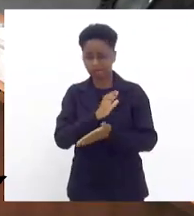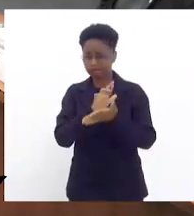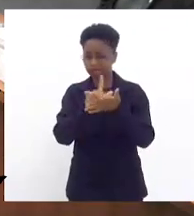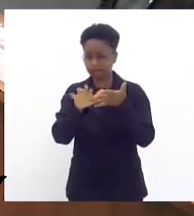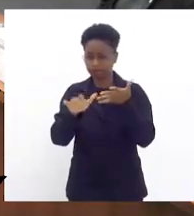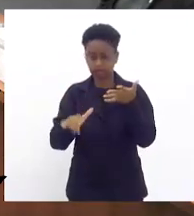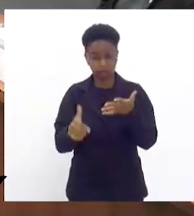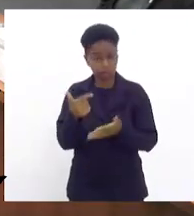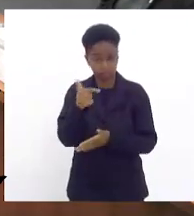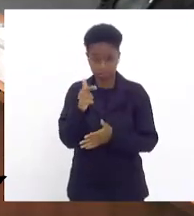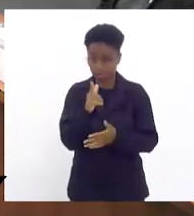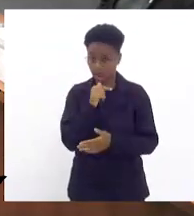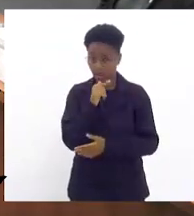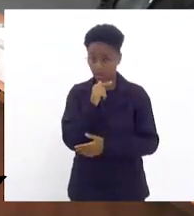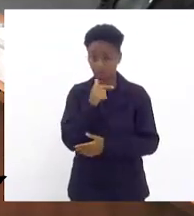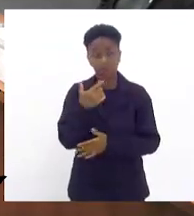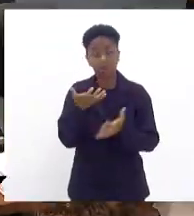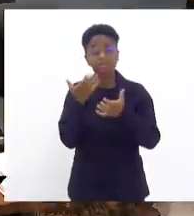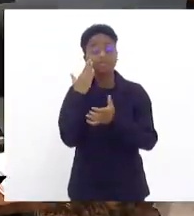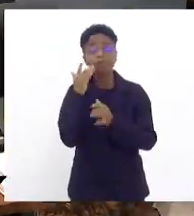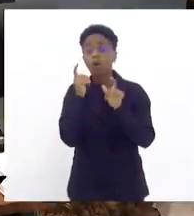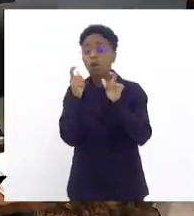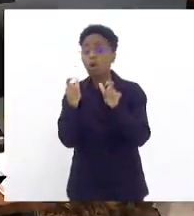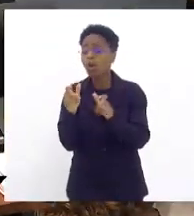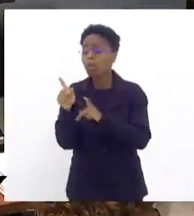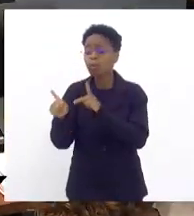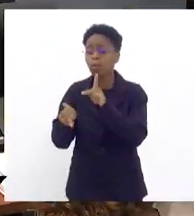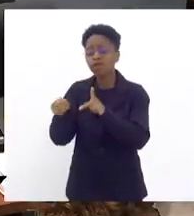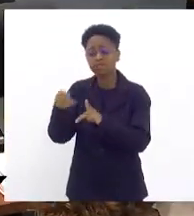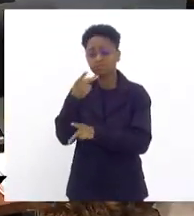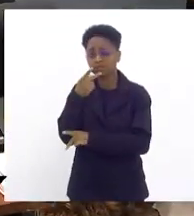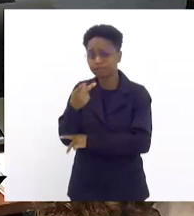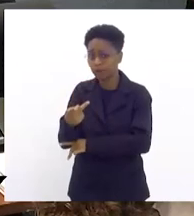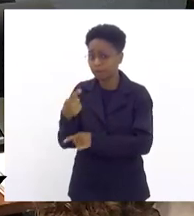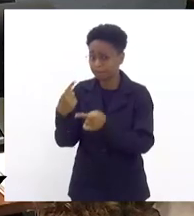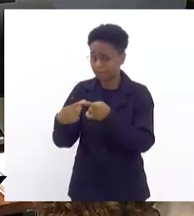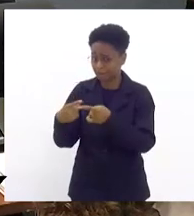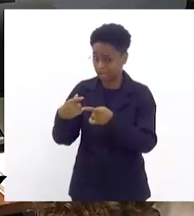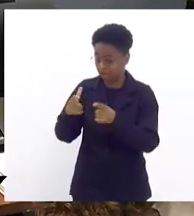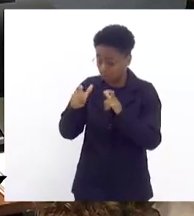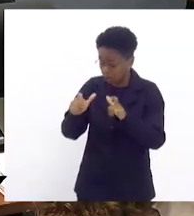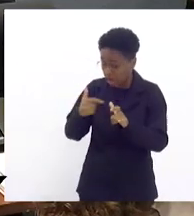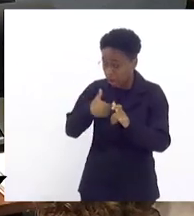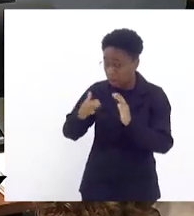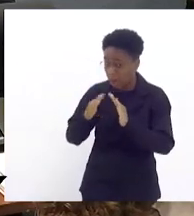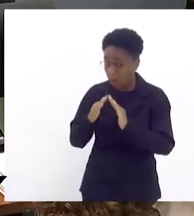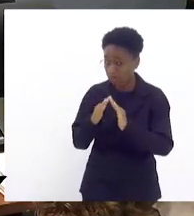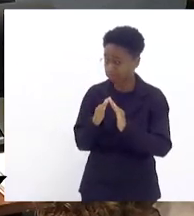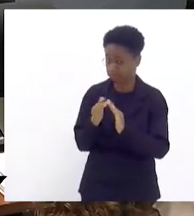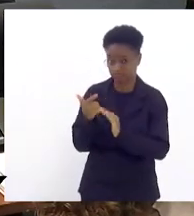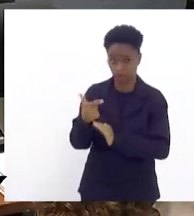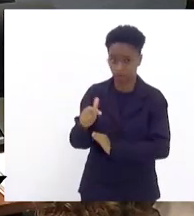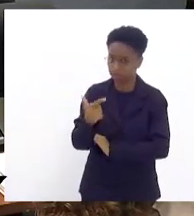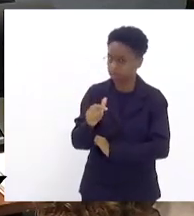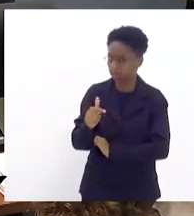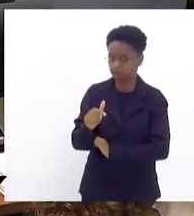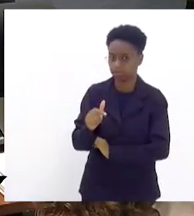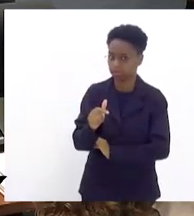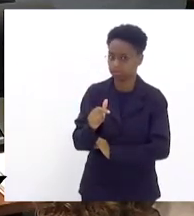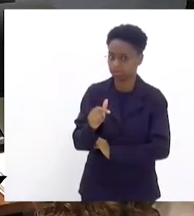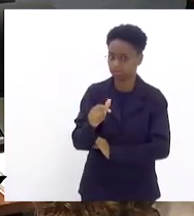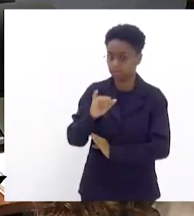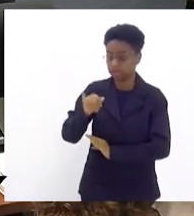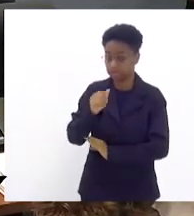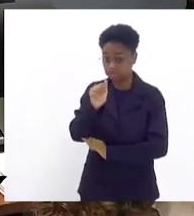quero saber aonde está esse povo que você está falando, que a gente lá tá fora, filha. É